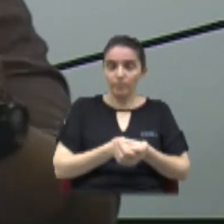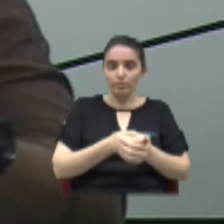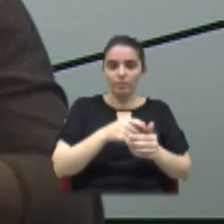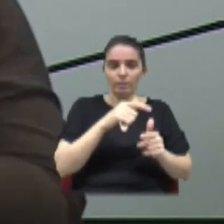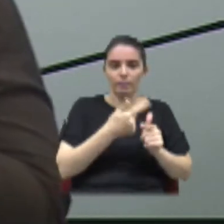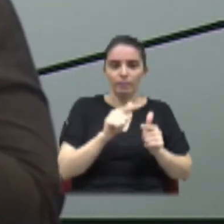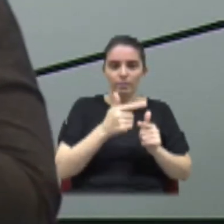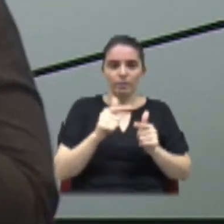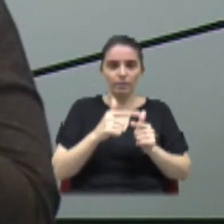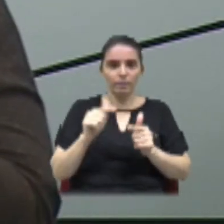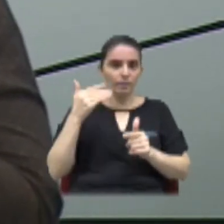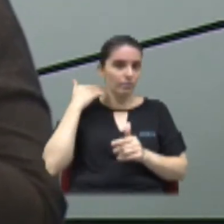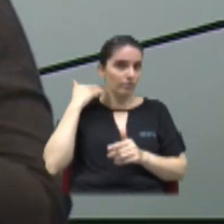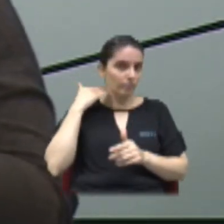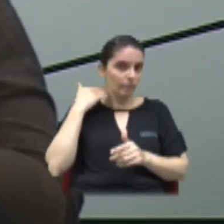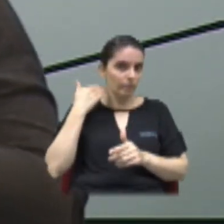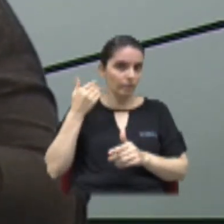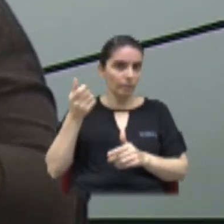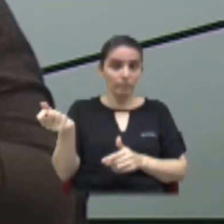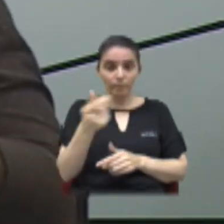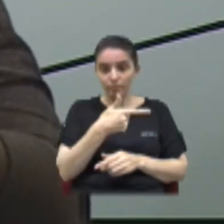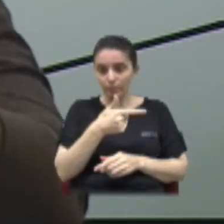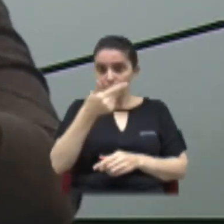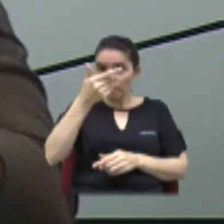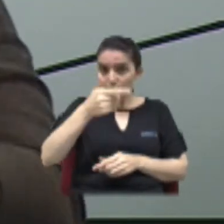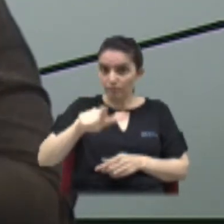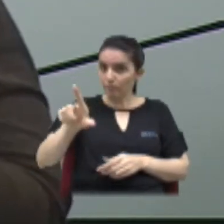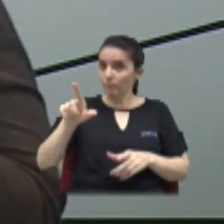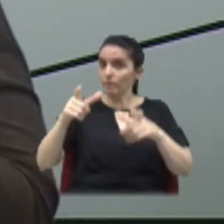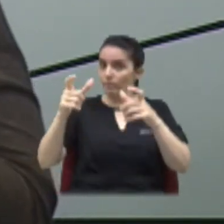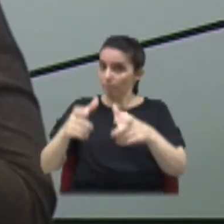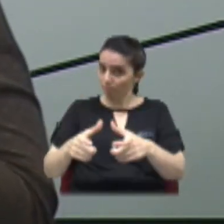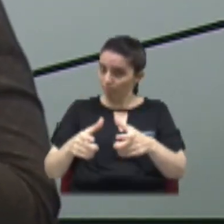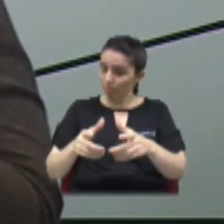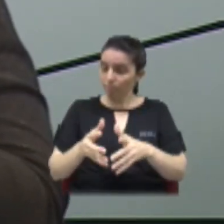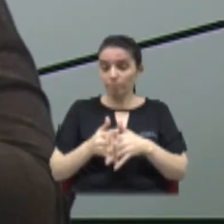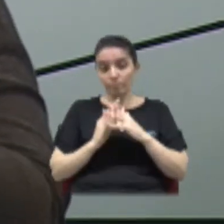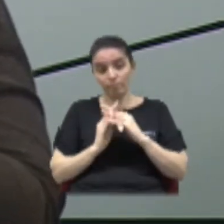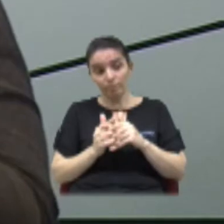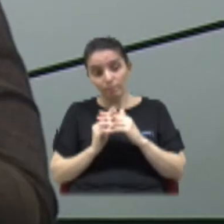revestidos de certa autoridade, nós temos que ter